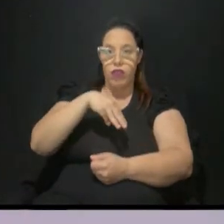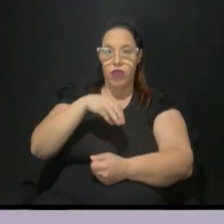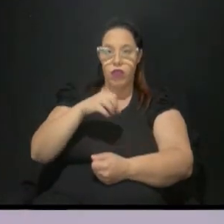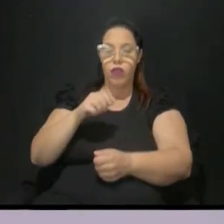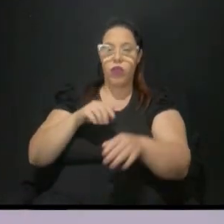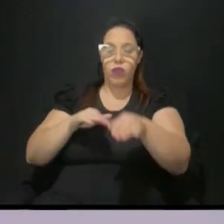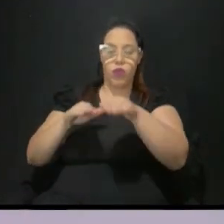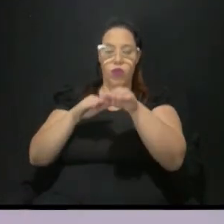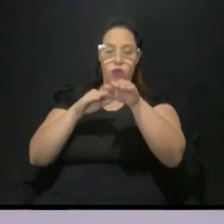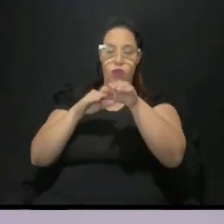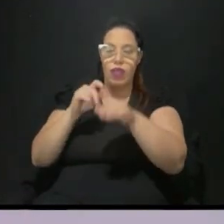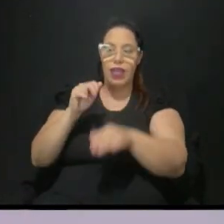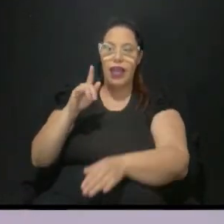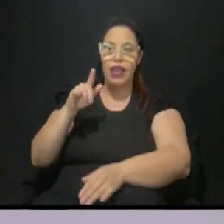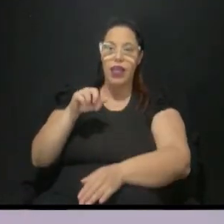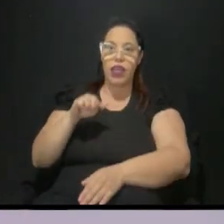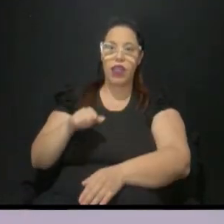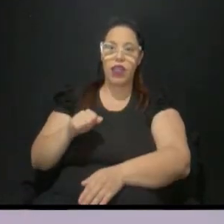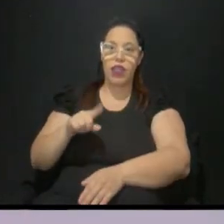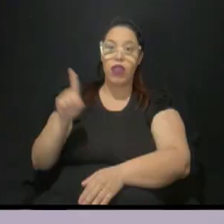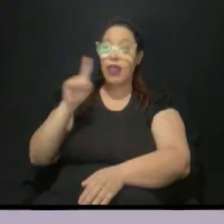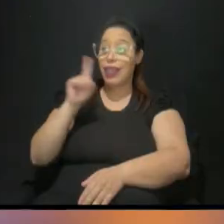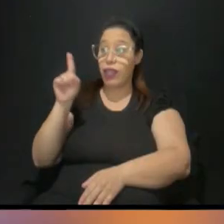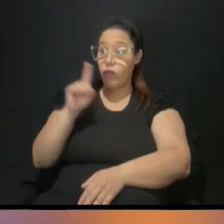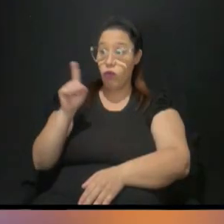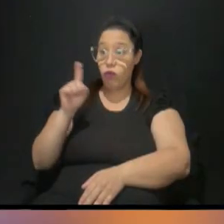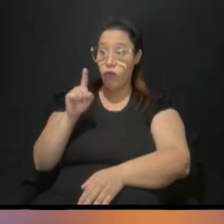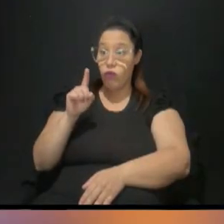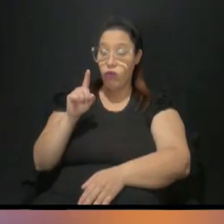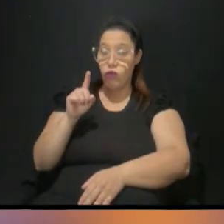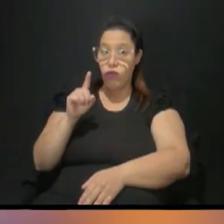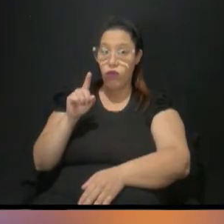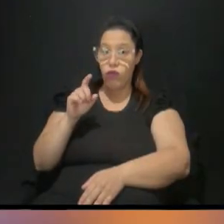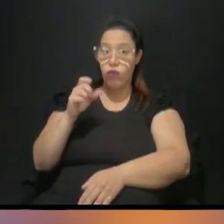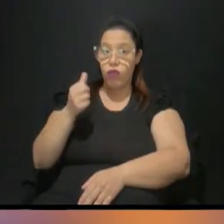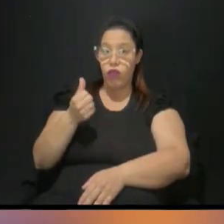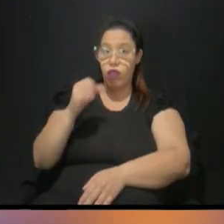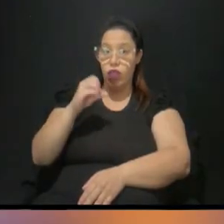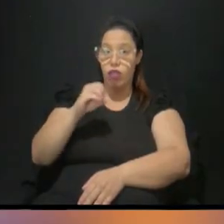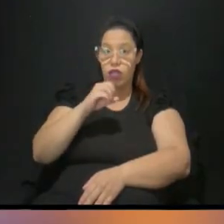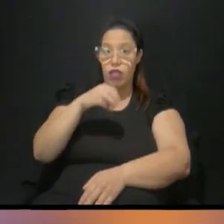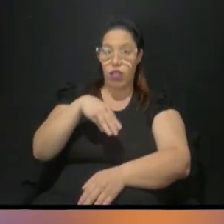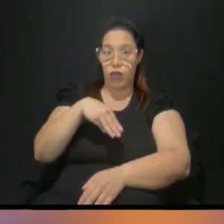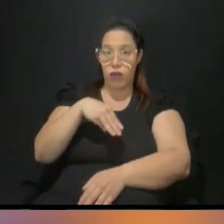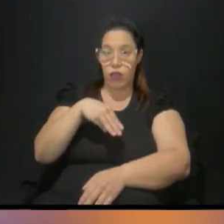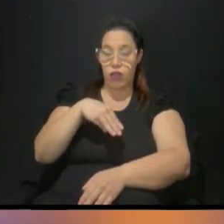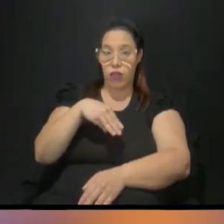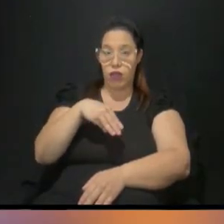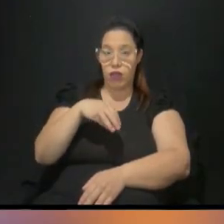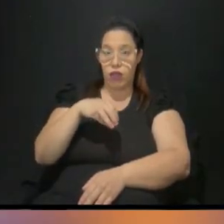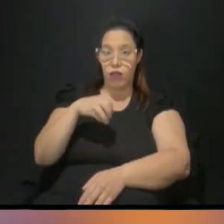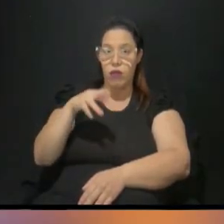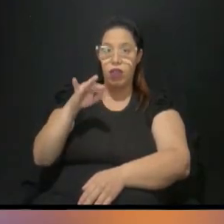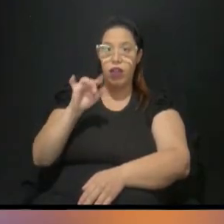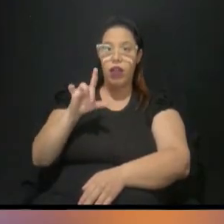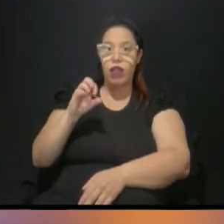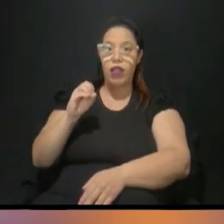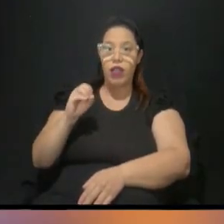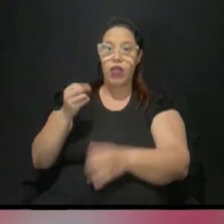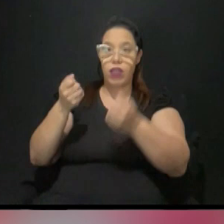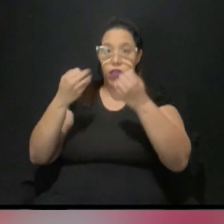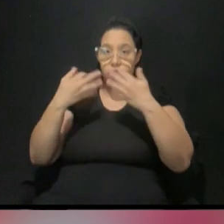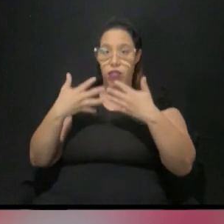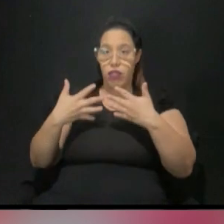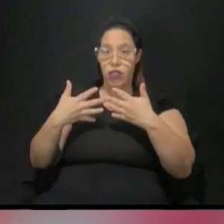Kesley não. Primeiro que ele faz 100 metros, o Marcelo já explicou aquilo, Marcelo. Só que agora eu queria